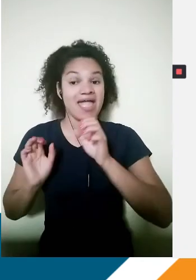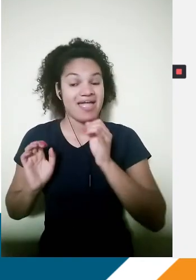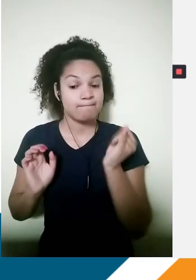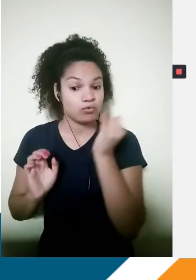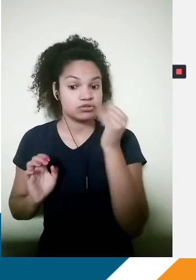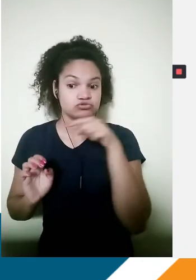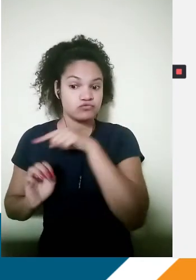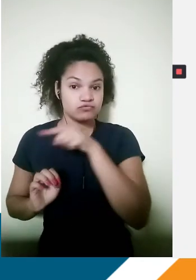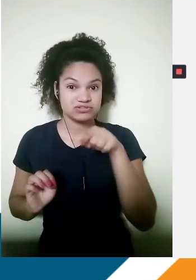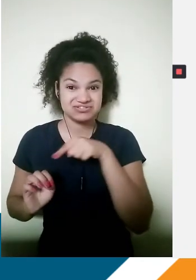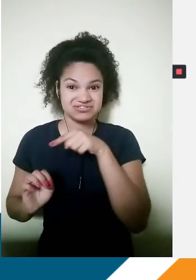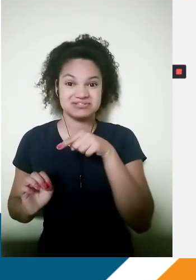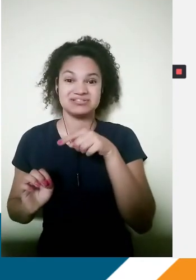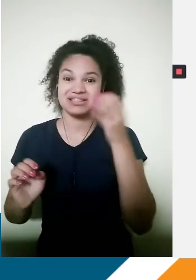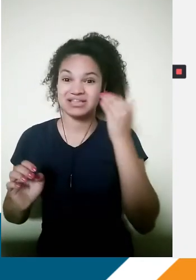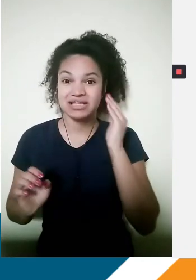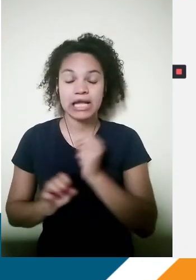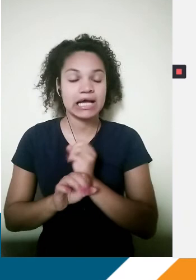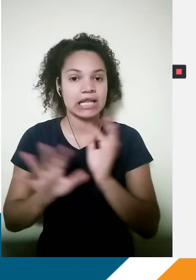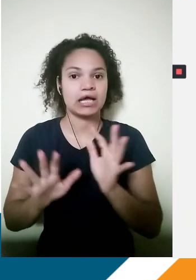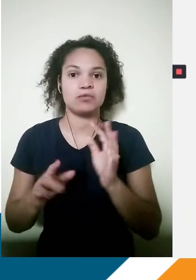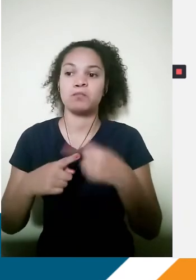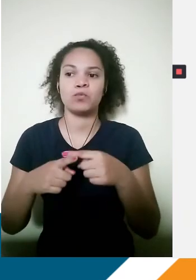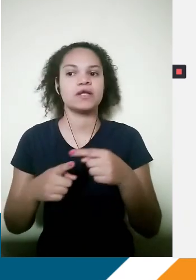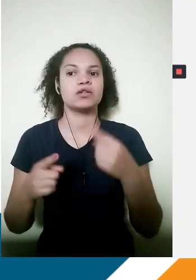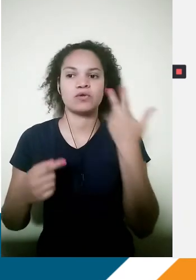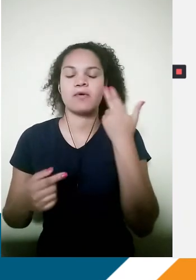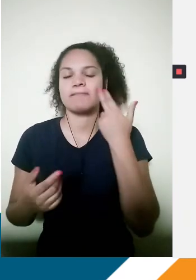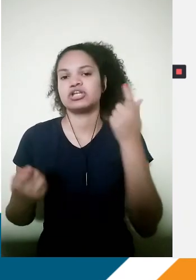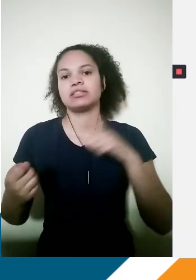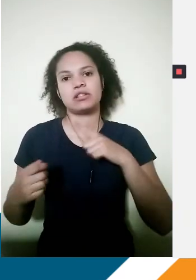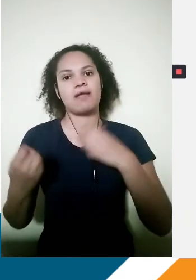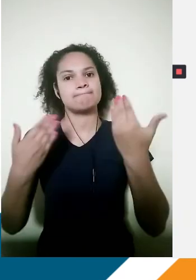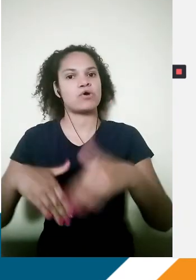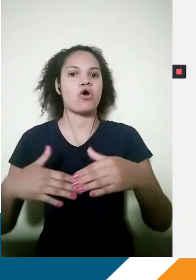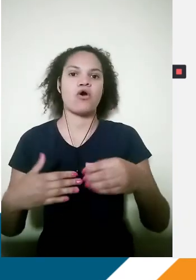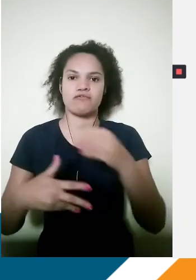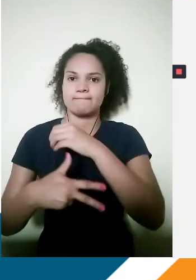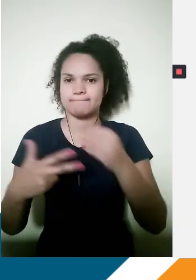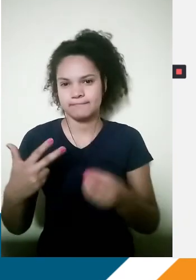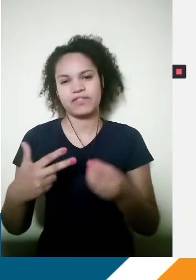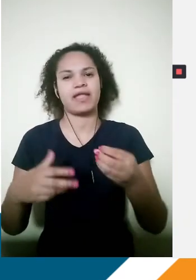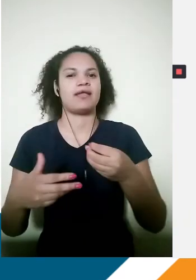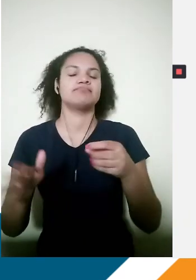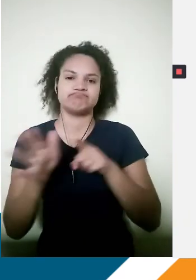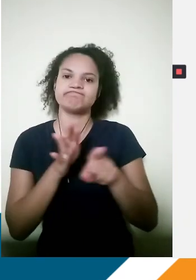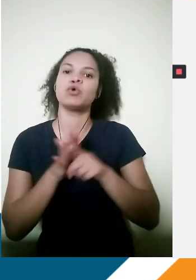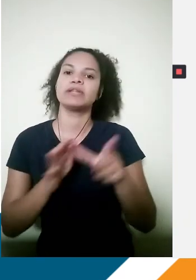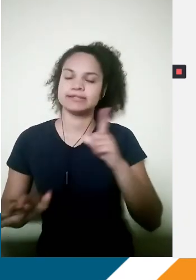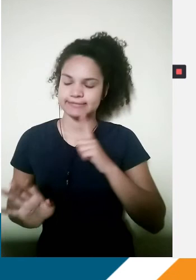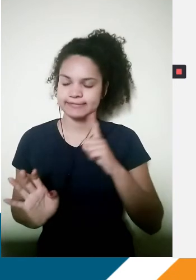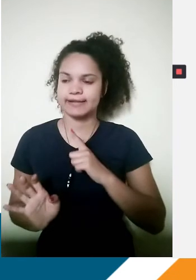que essas perguntas caiam nas provas. Lembrando que na meiose também é onde ocorrem